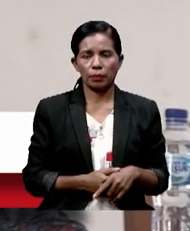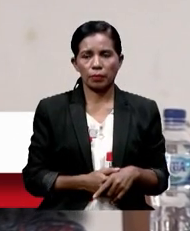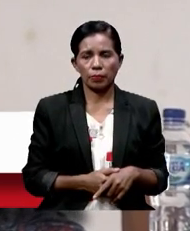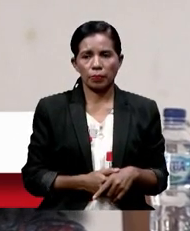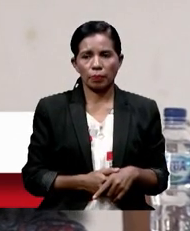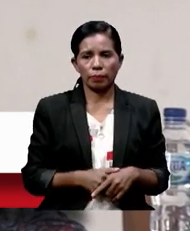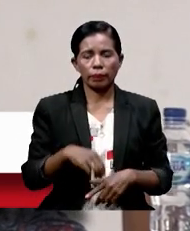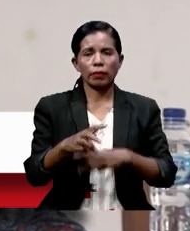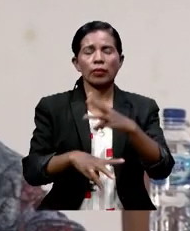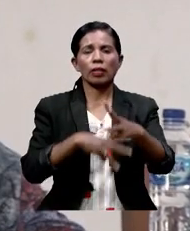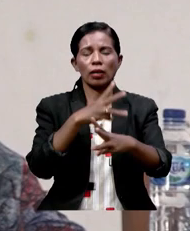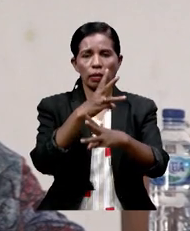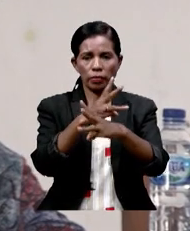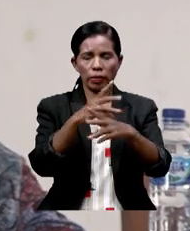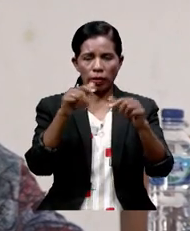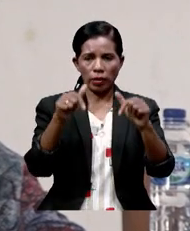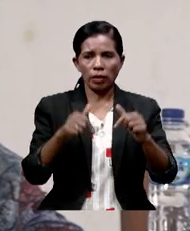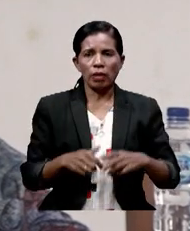E o mundo, né?